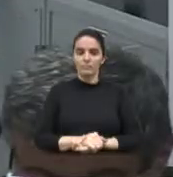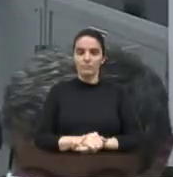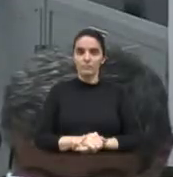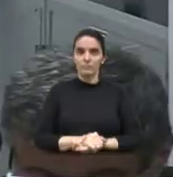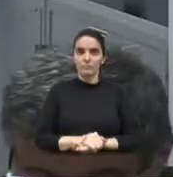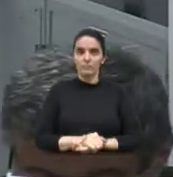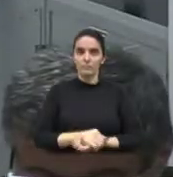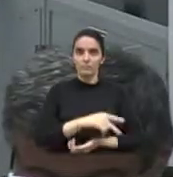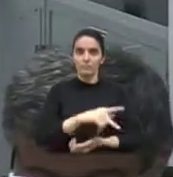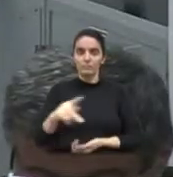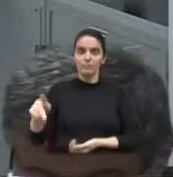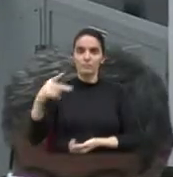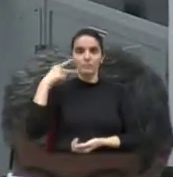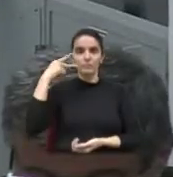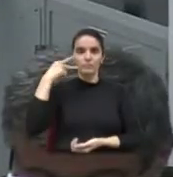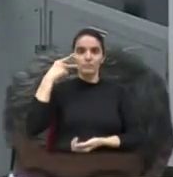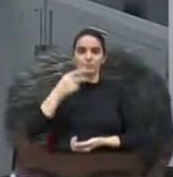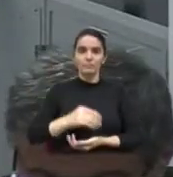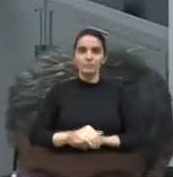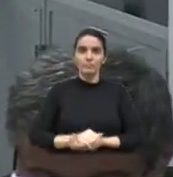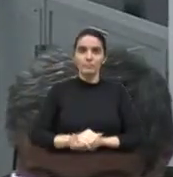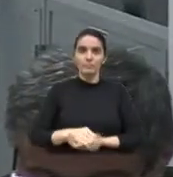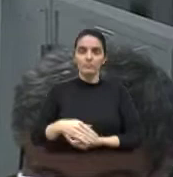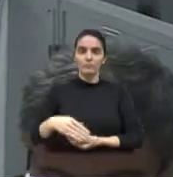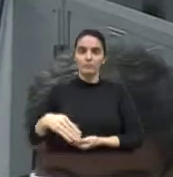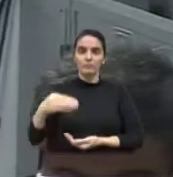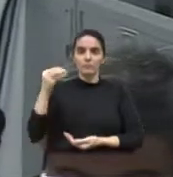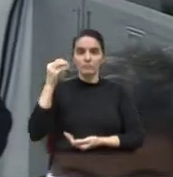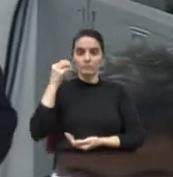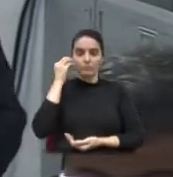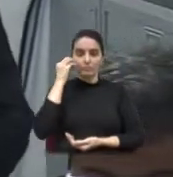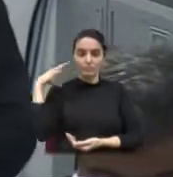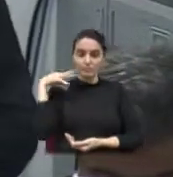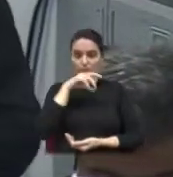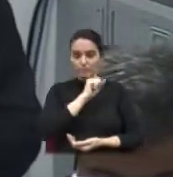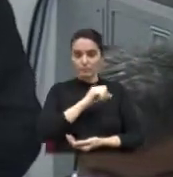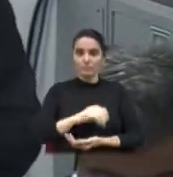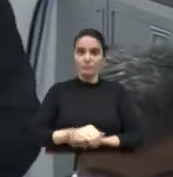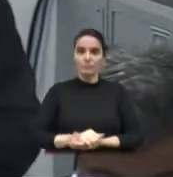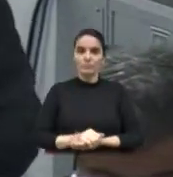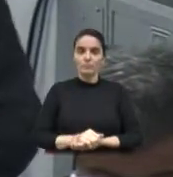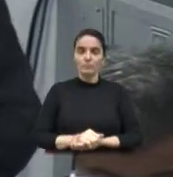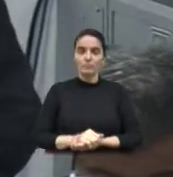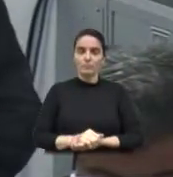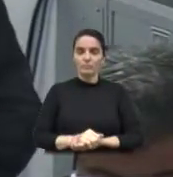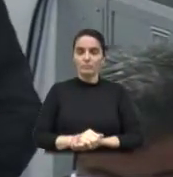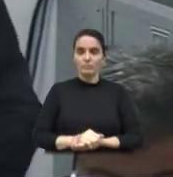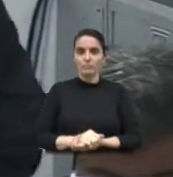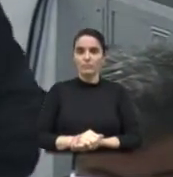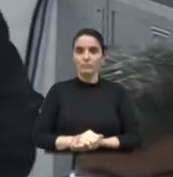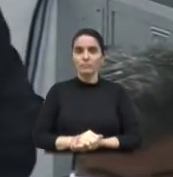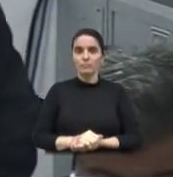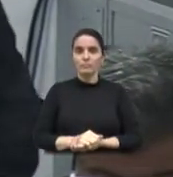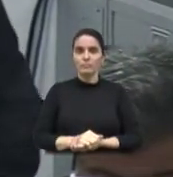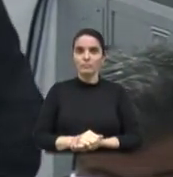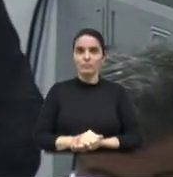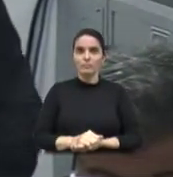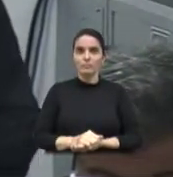Senhor presidente, nobres pares, vou tentar ser breve, vou ler os considerandos, alguns aqui, que eu estou